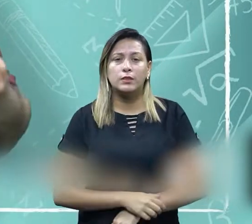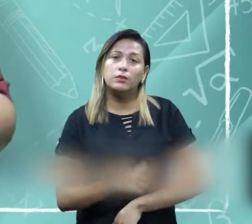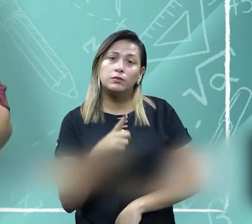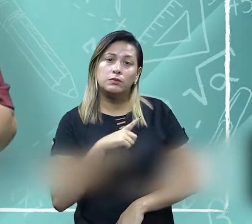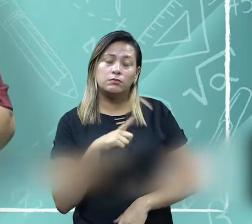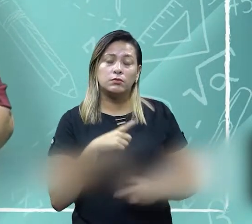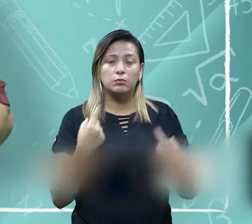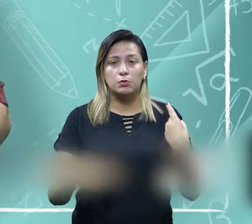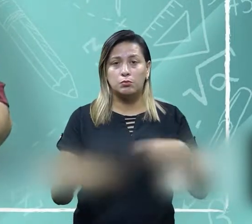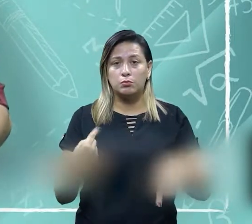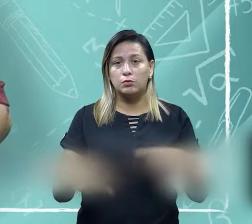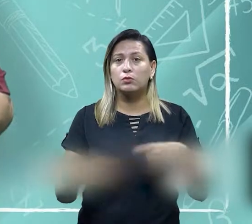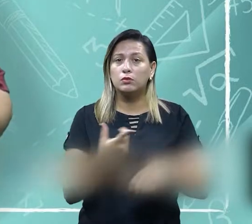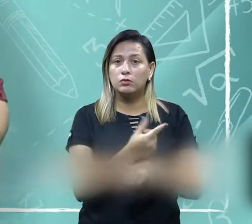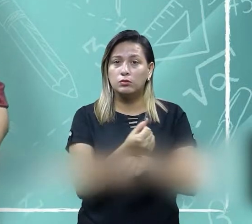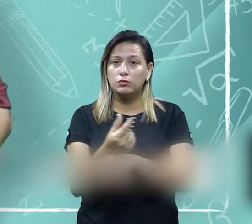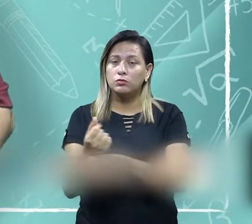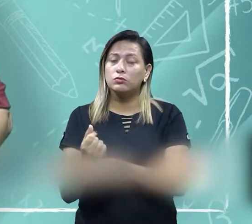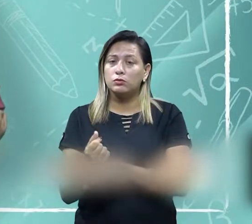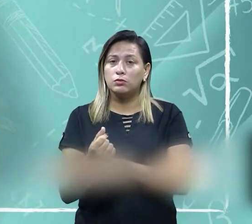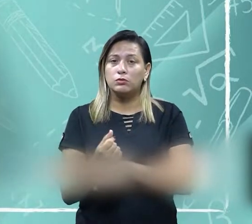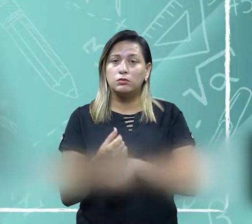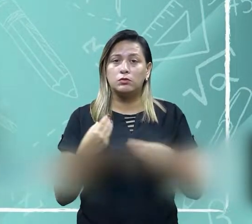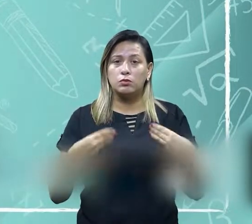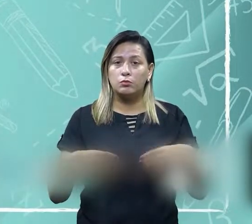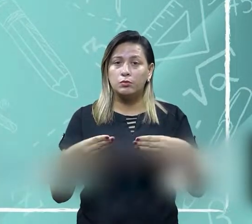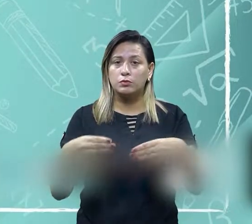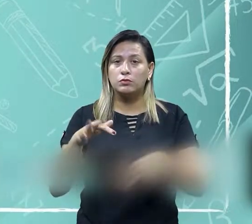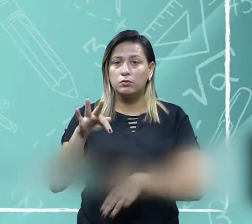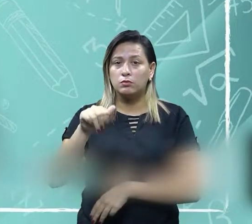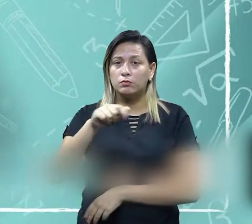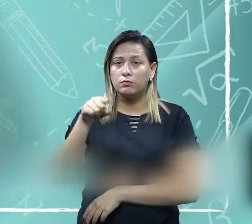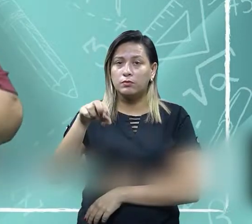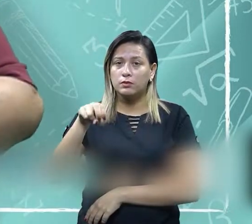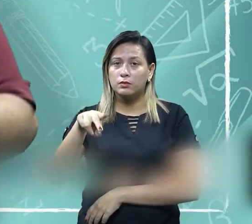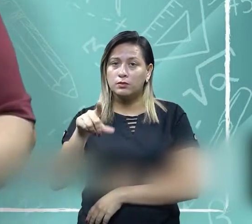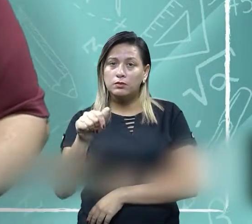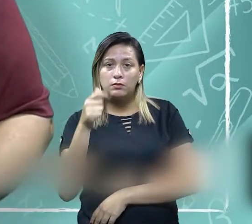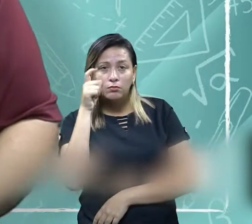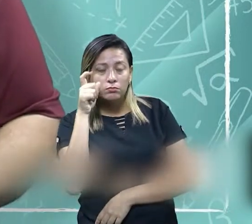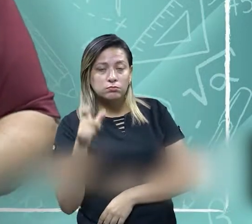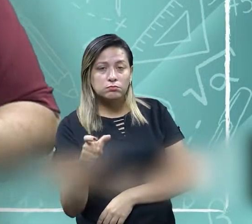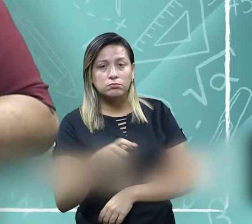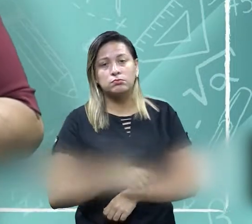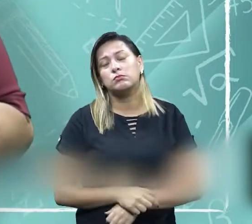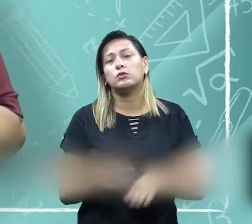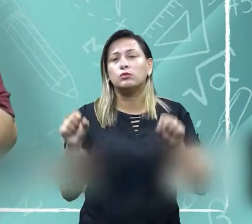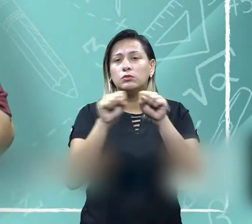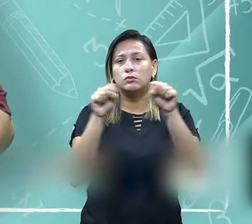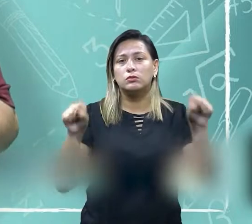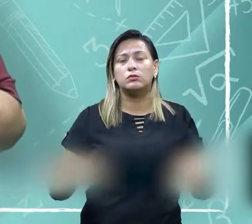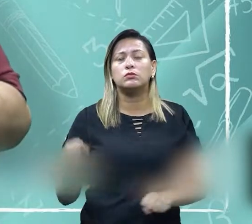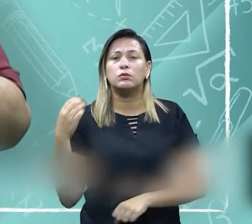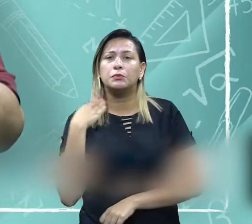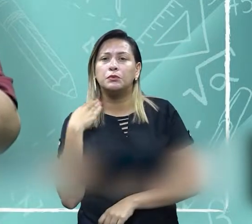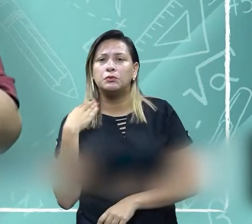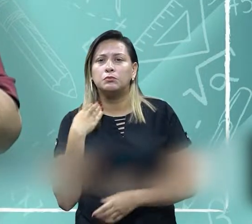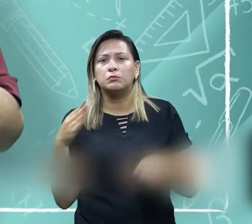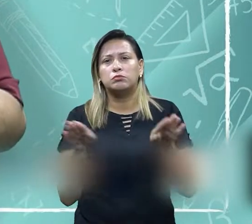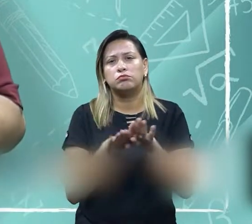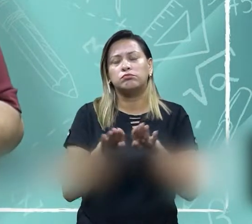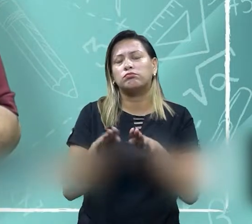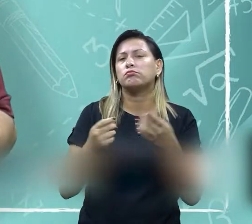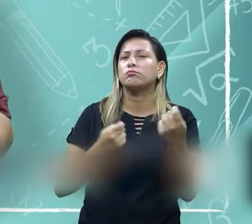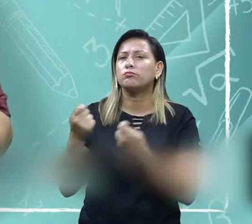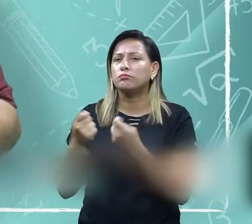política monetária envolvida, o Ministério da Fazenda é interessante. Então, os sistemas bancários, a questão do